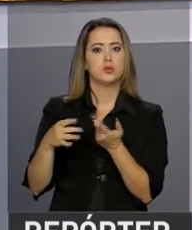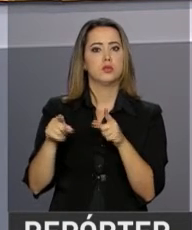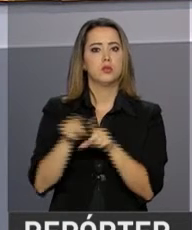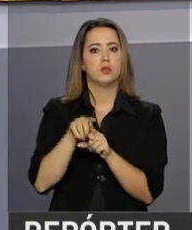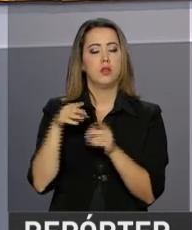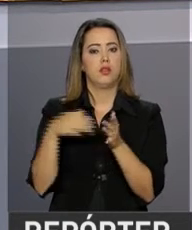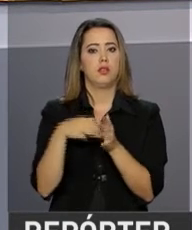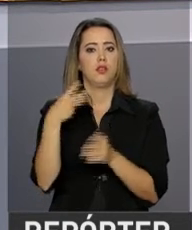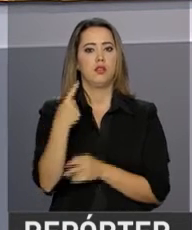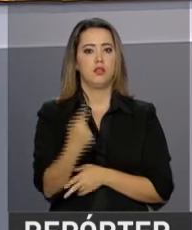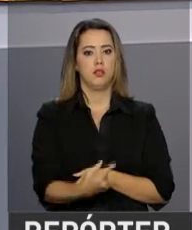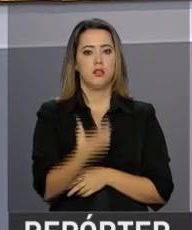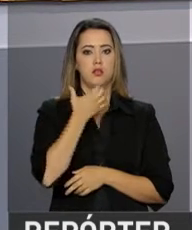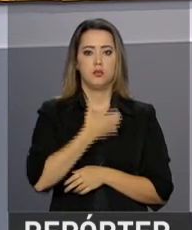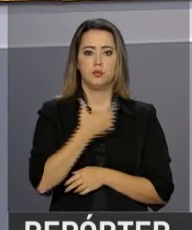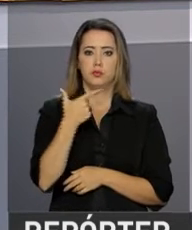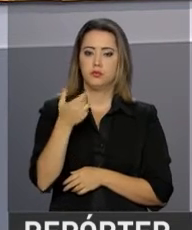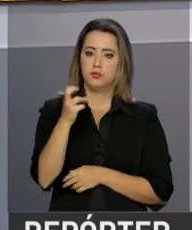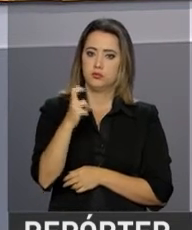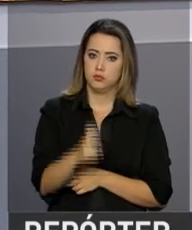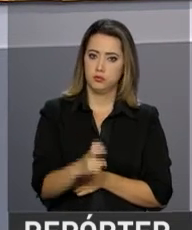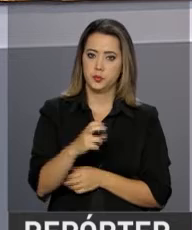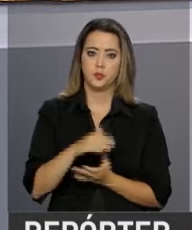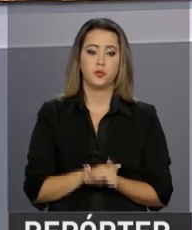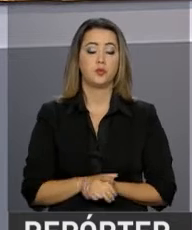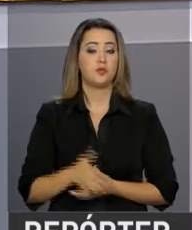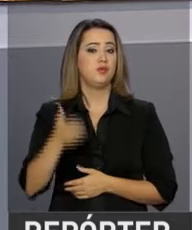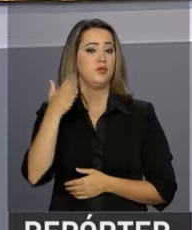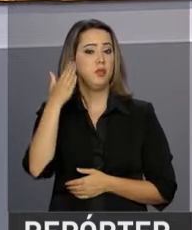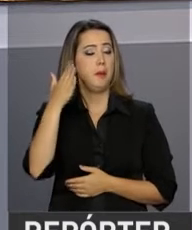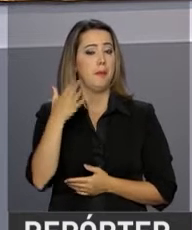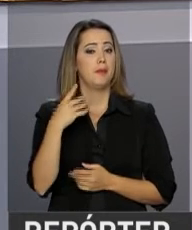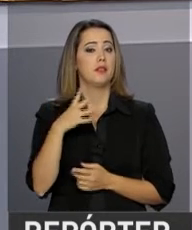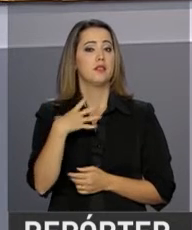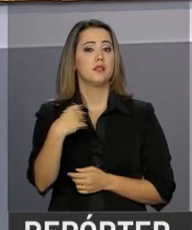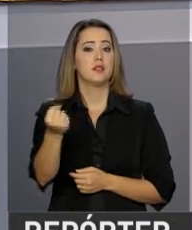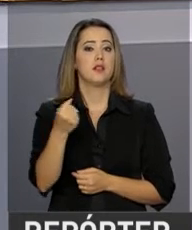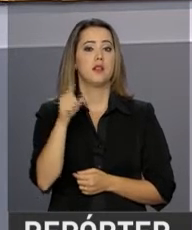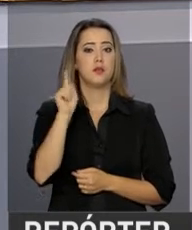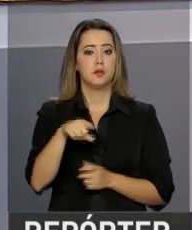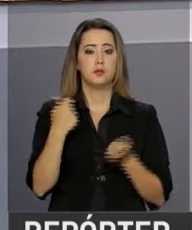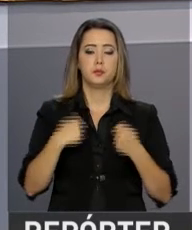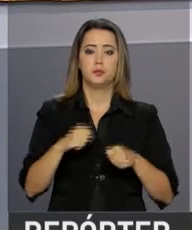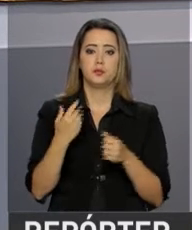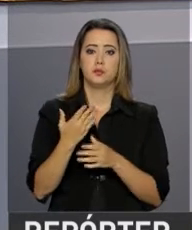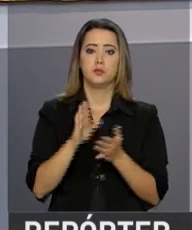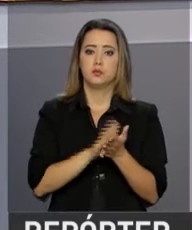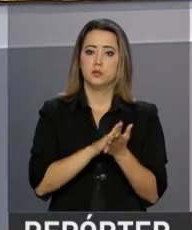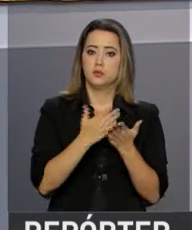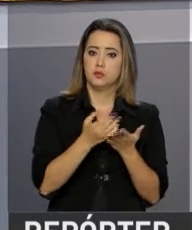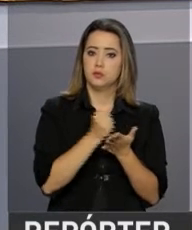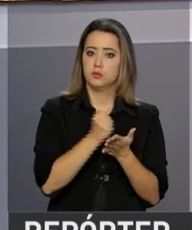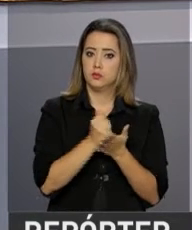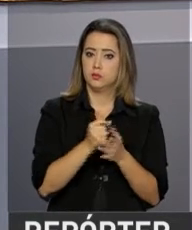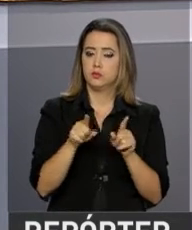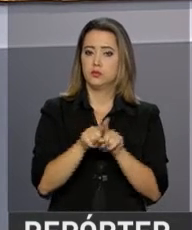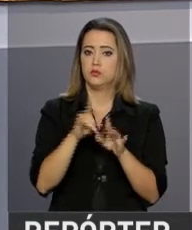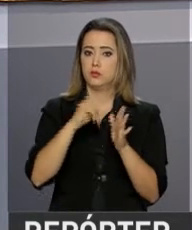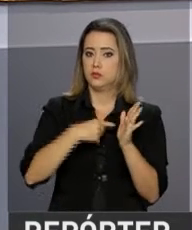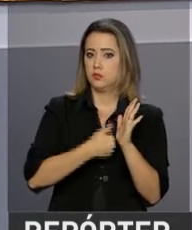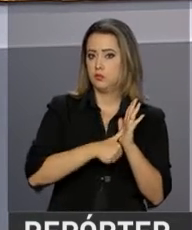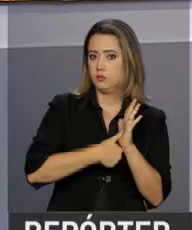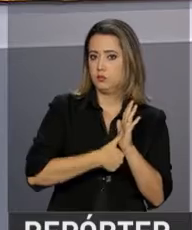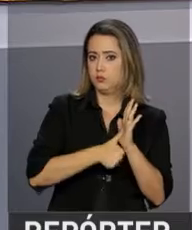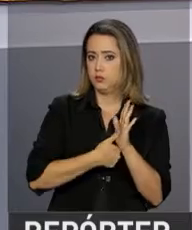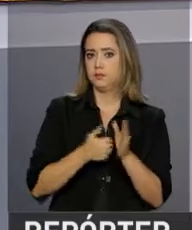31 de dezembro de 2015 para fazer o saque é preciso ter em mãos carteira de trabalho e documento